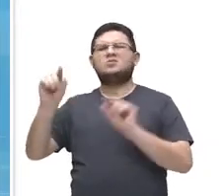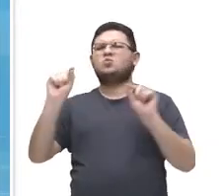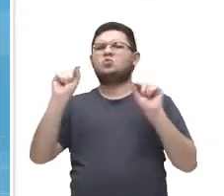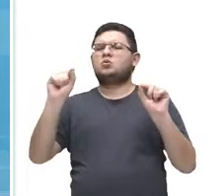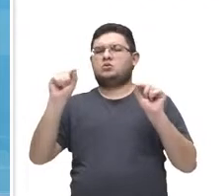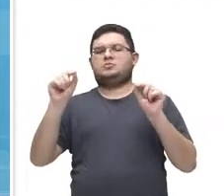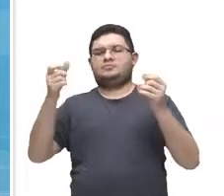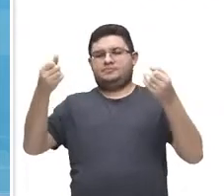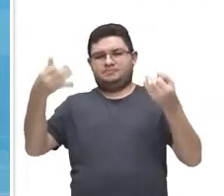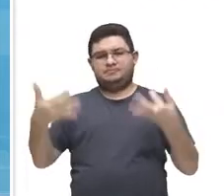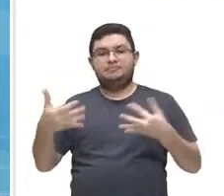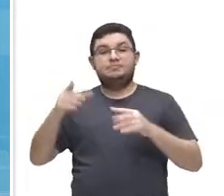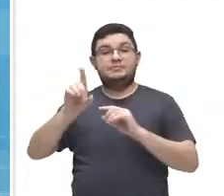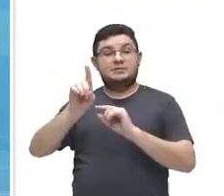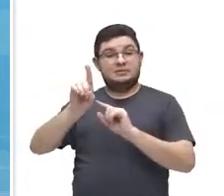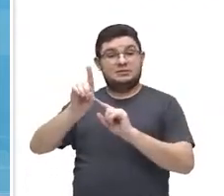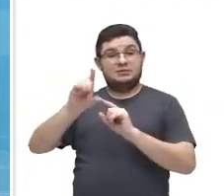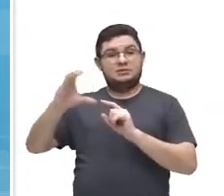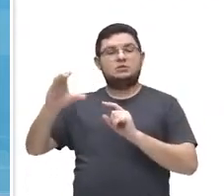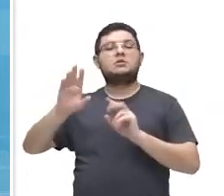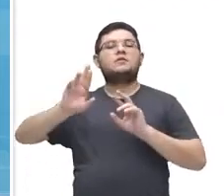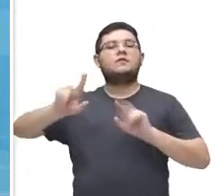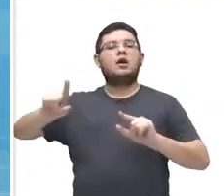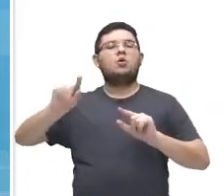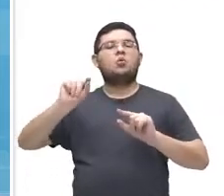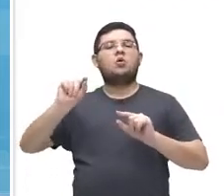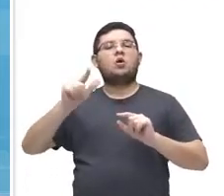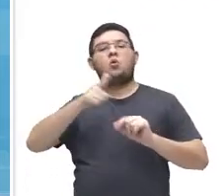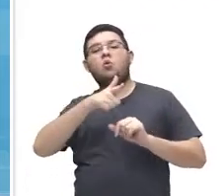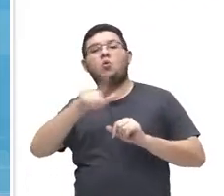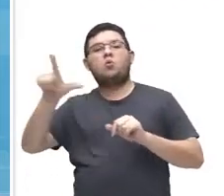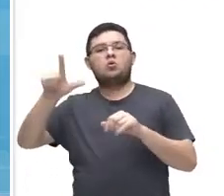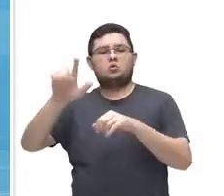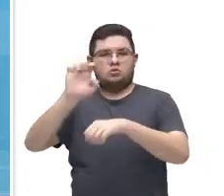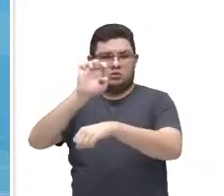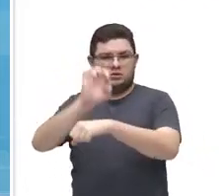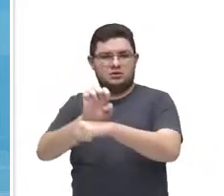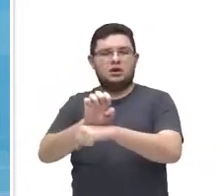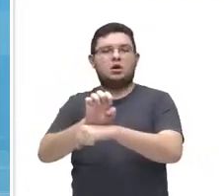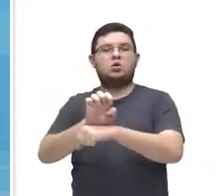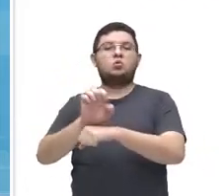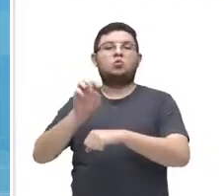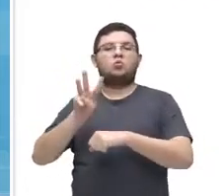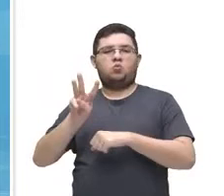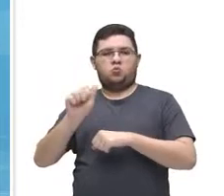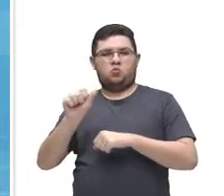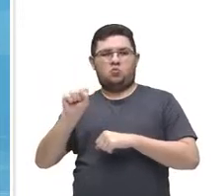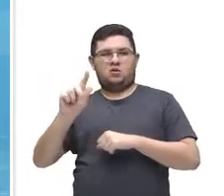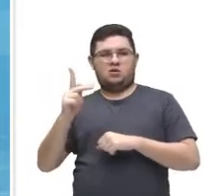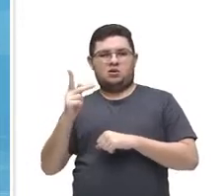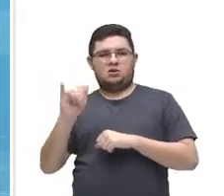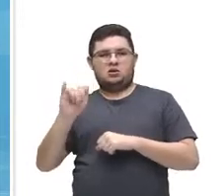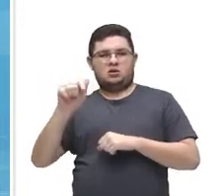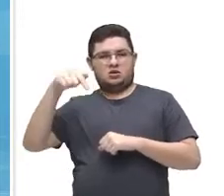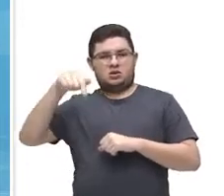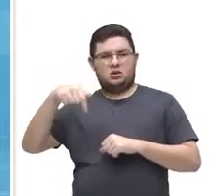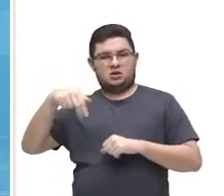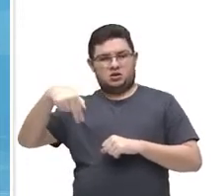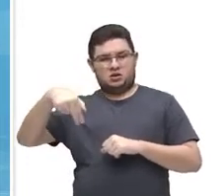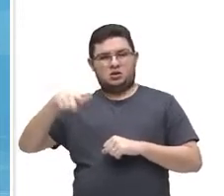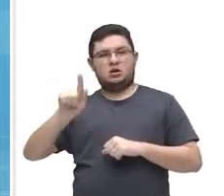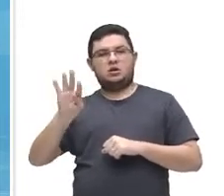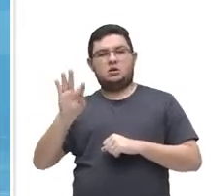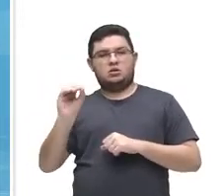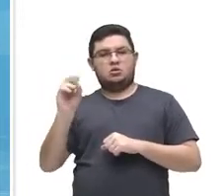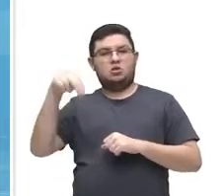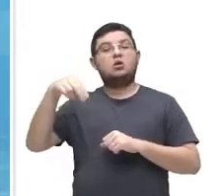D.C., justamente para diferenciar do estado de Washington. Estados Unidos, então, tem lá na região noroeste,